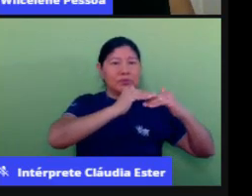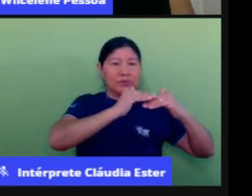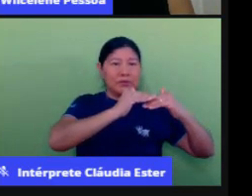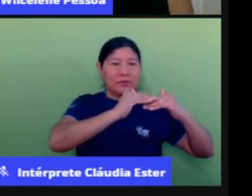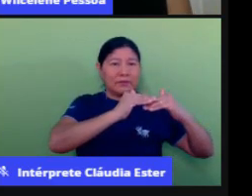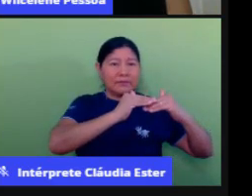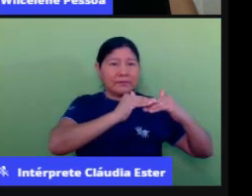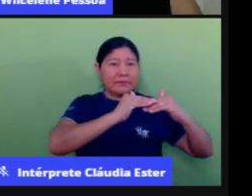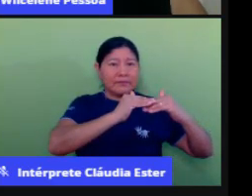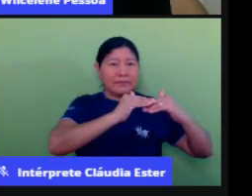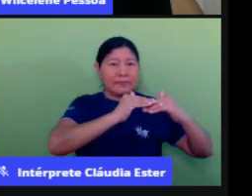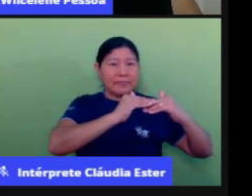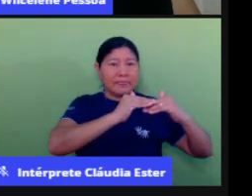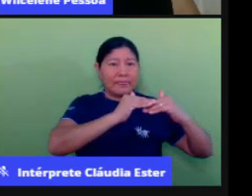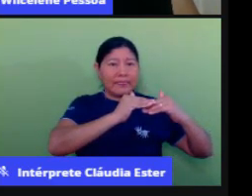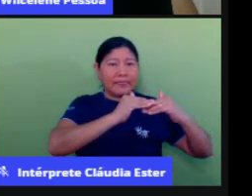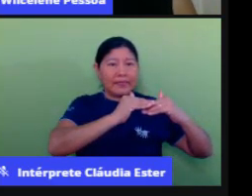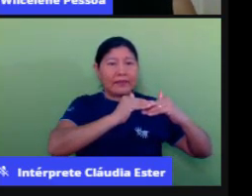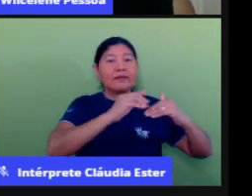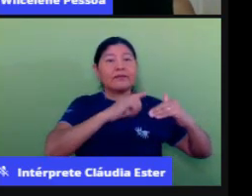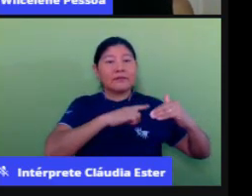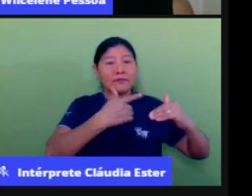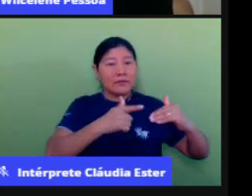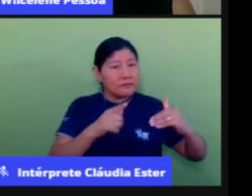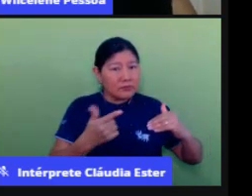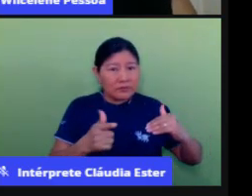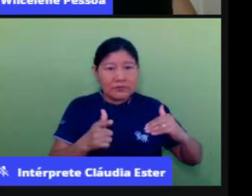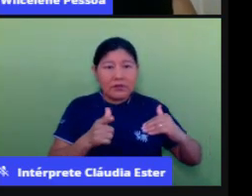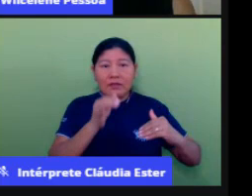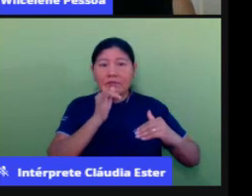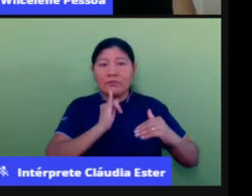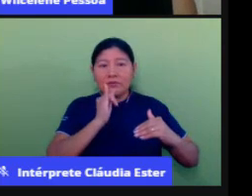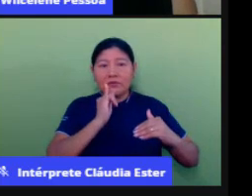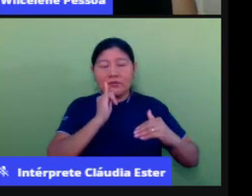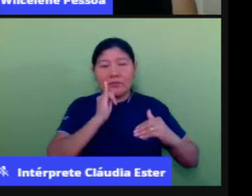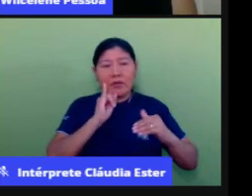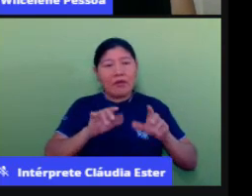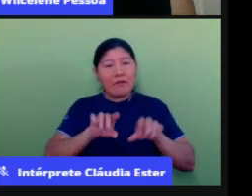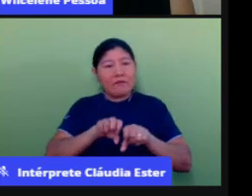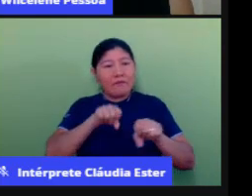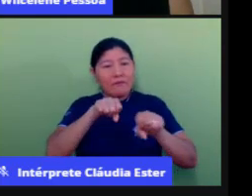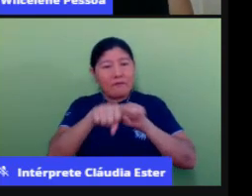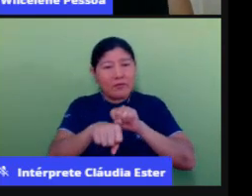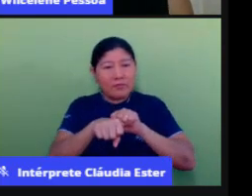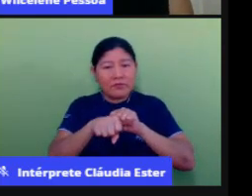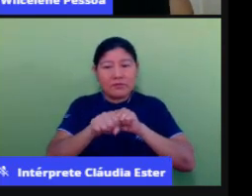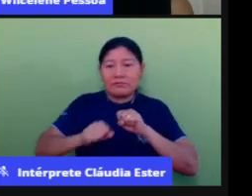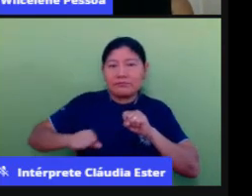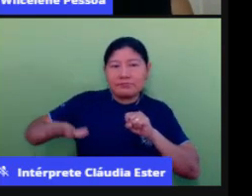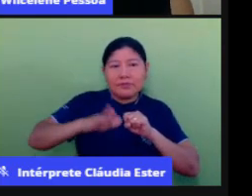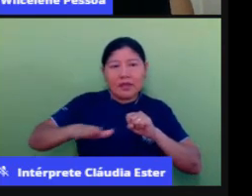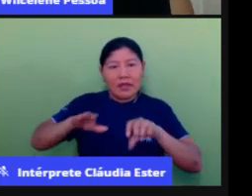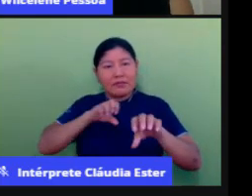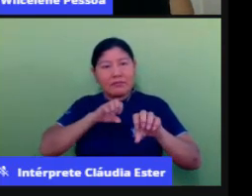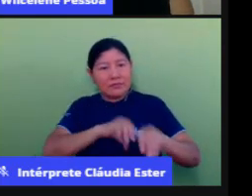estou lendo rápido demais. Para aqueles que não têm nenhuma formação voltada na área da